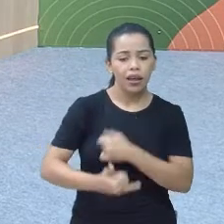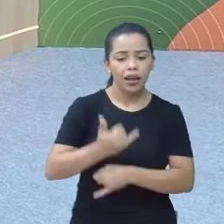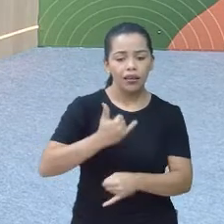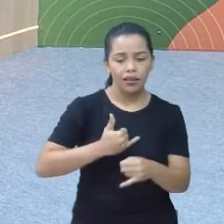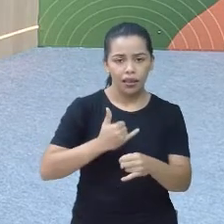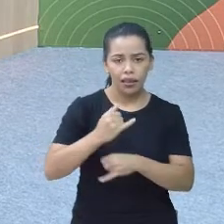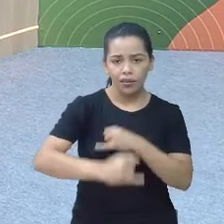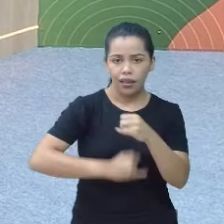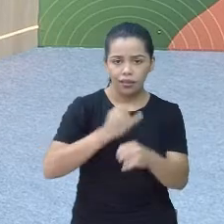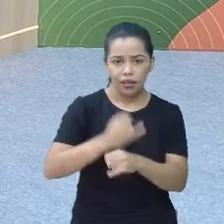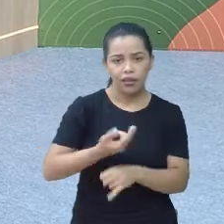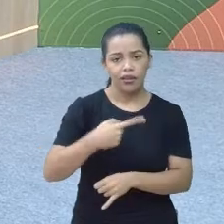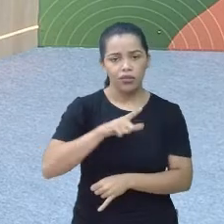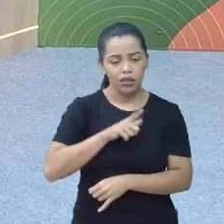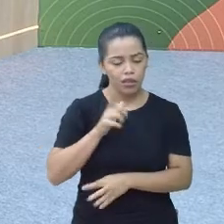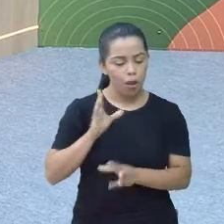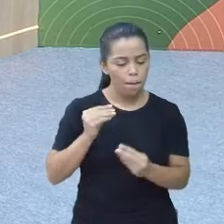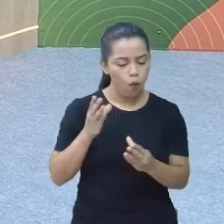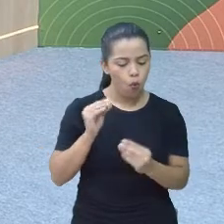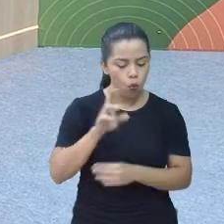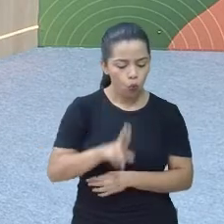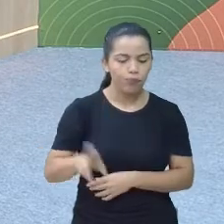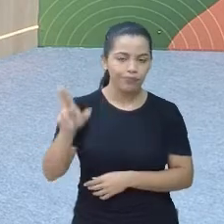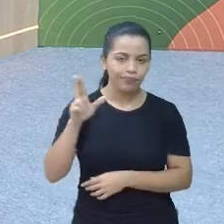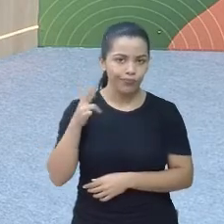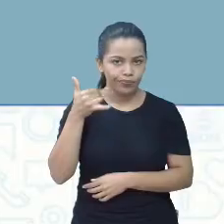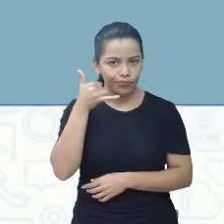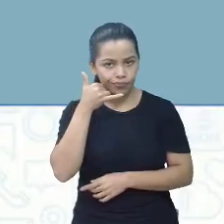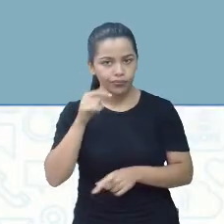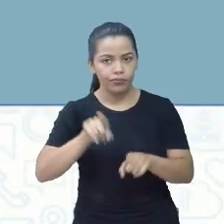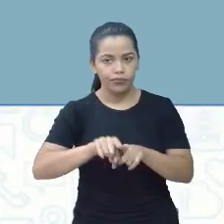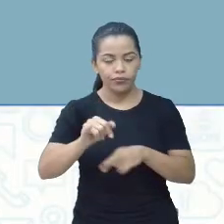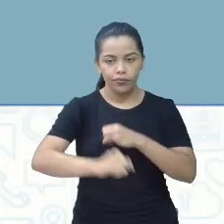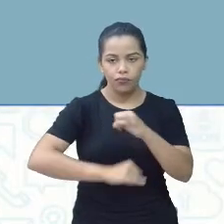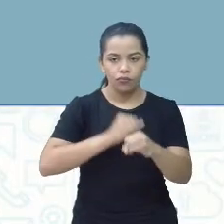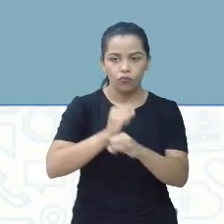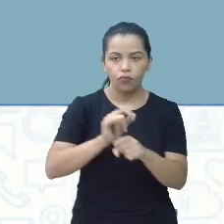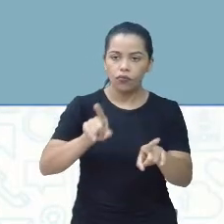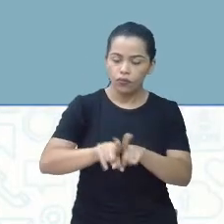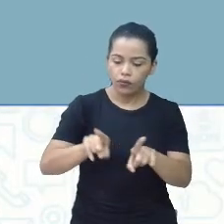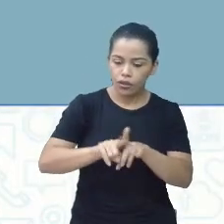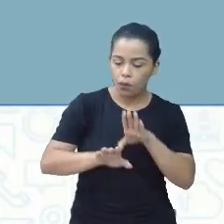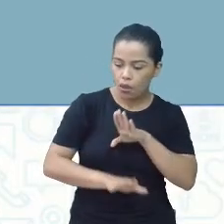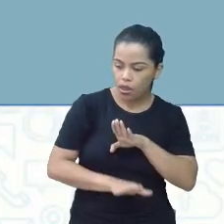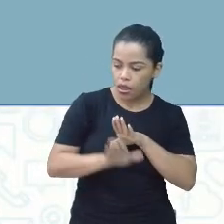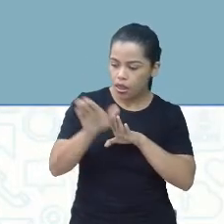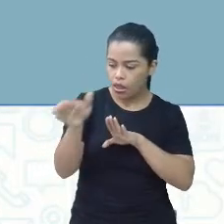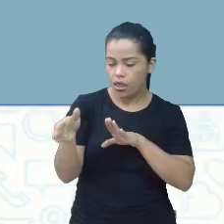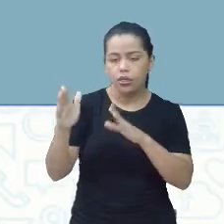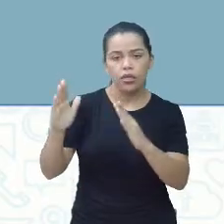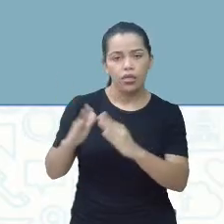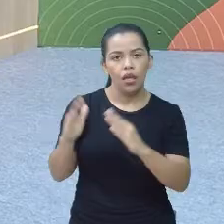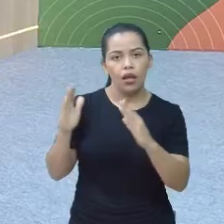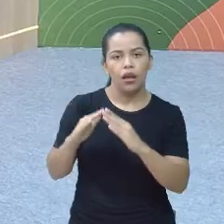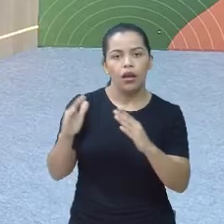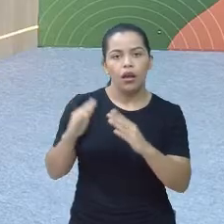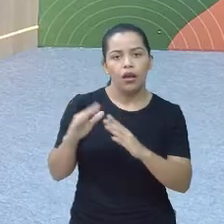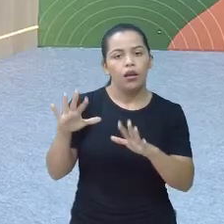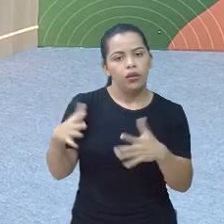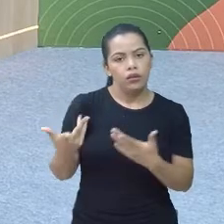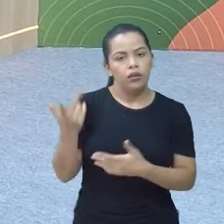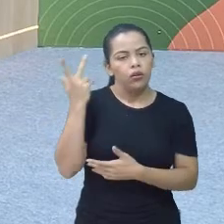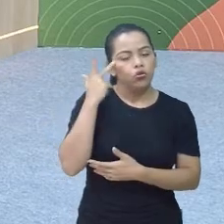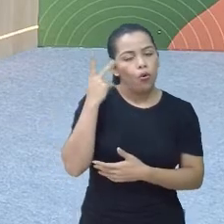telefone muito forte. A internet e também a domicílio, né? É comum também que o agente lá do